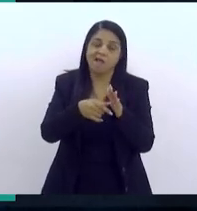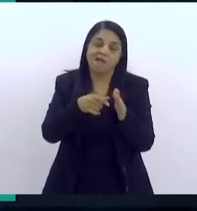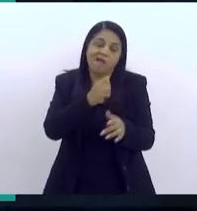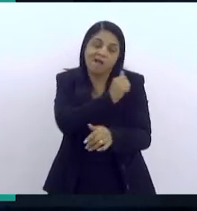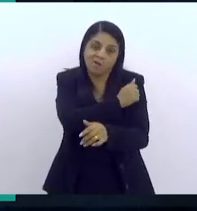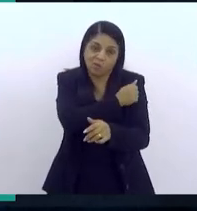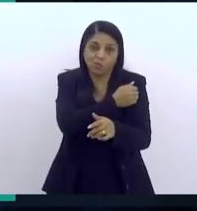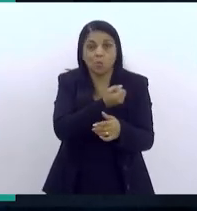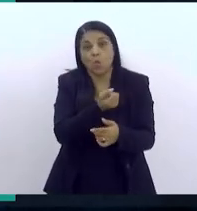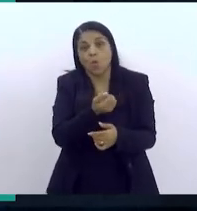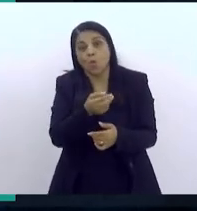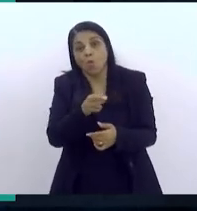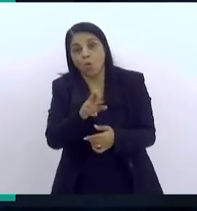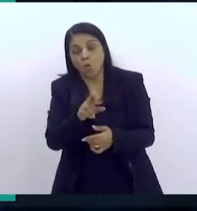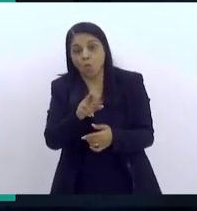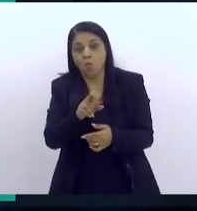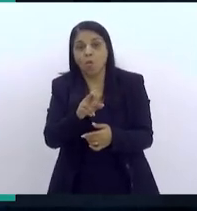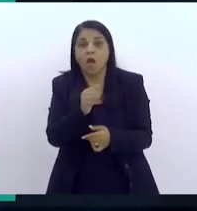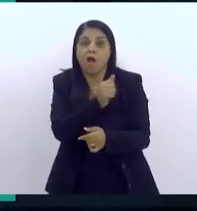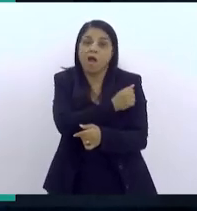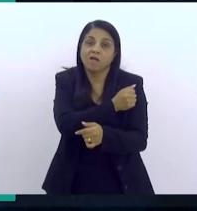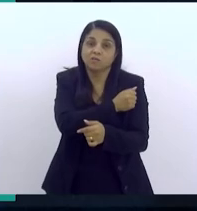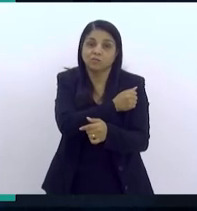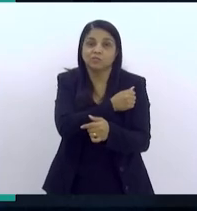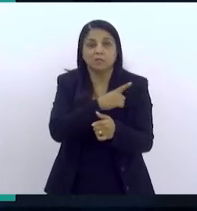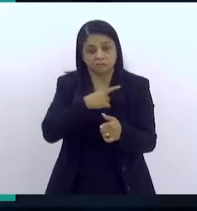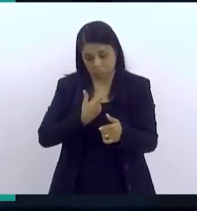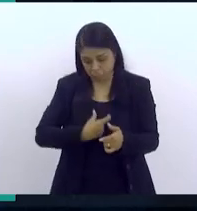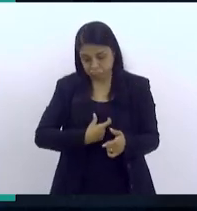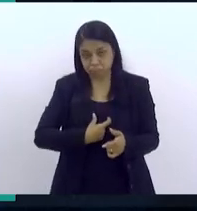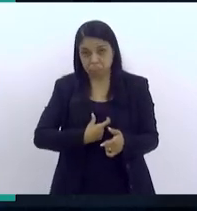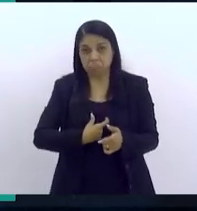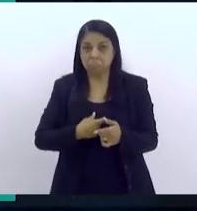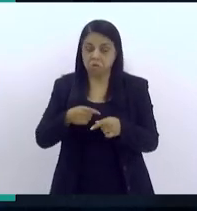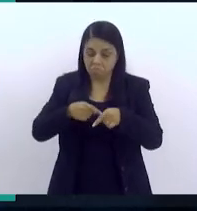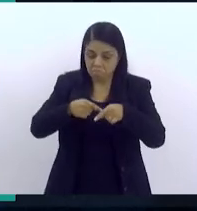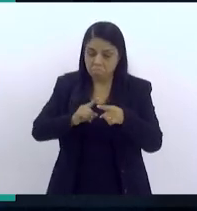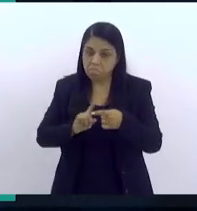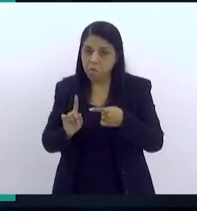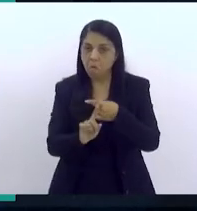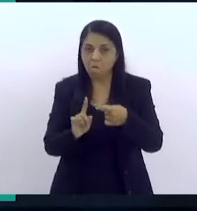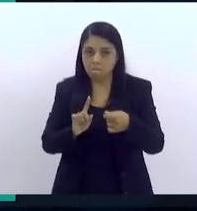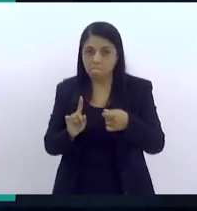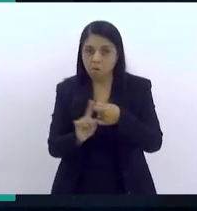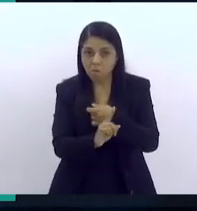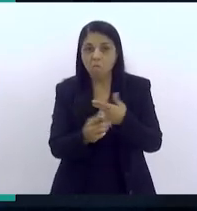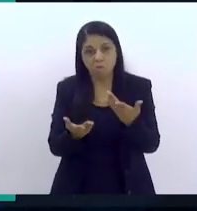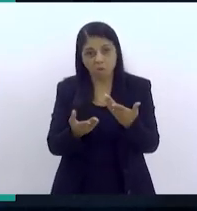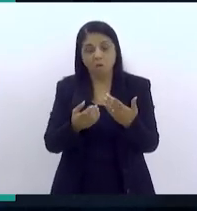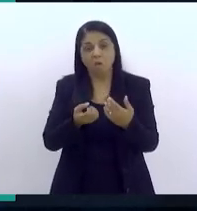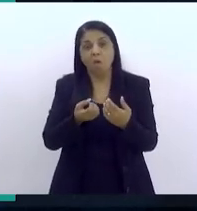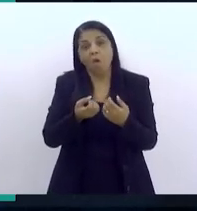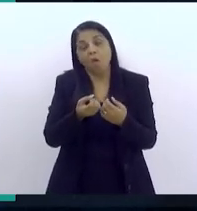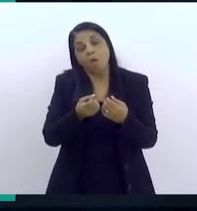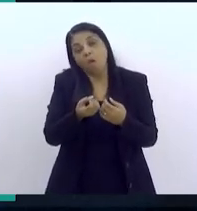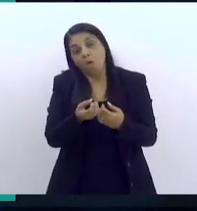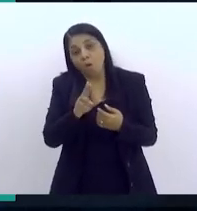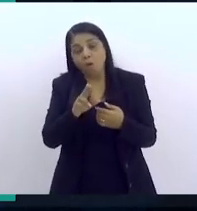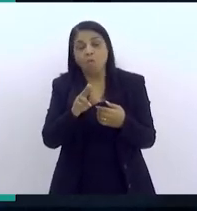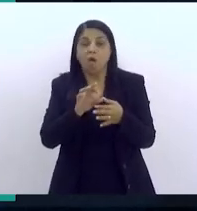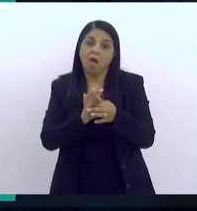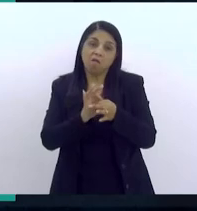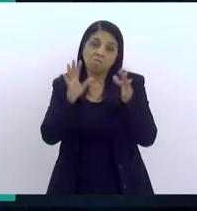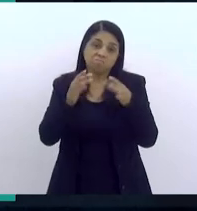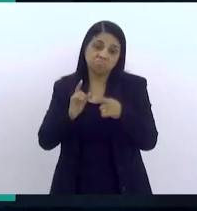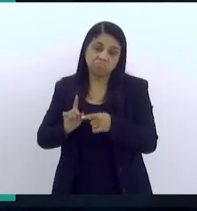vão ter o crachá ou a carteirinha para passar na roleta ou vão ter a entrada autorizada como aconteceu no último ataque em que